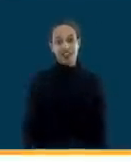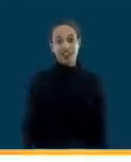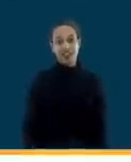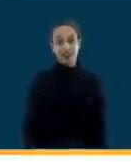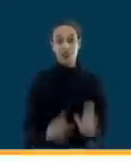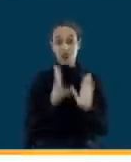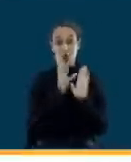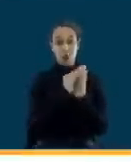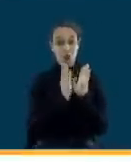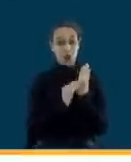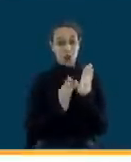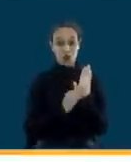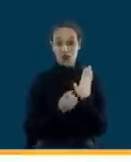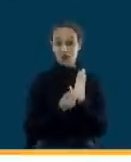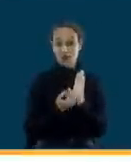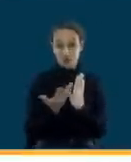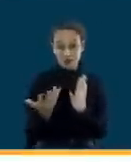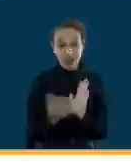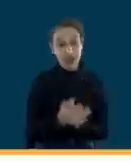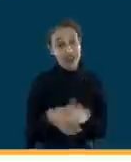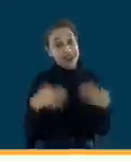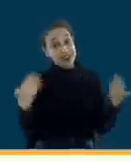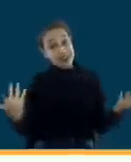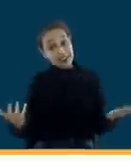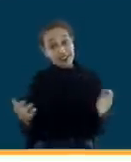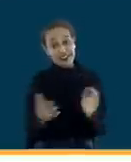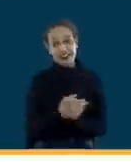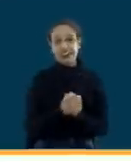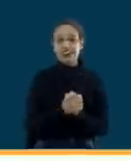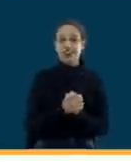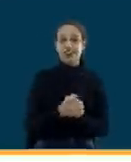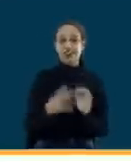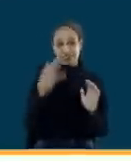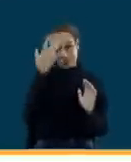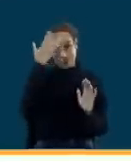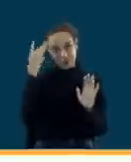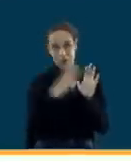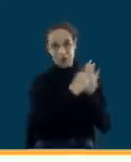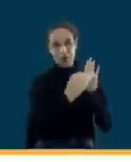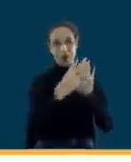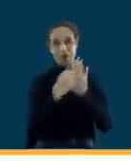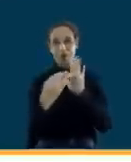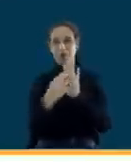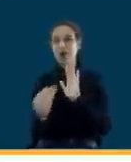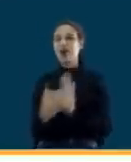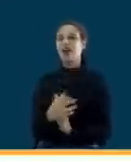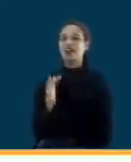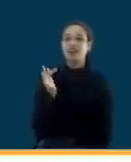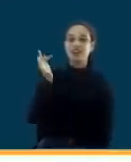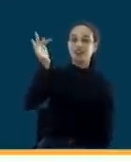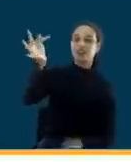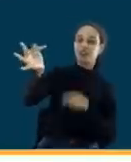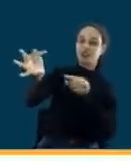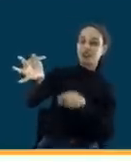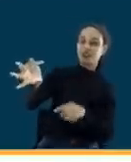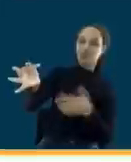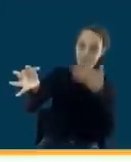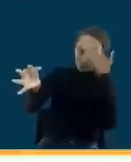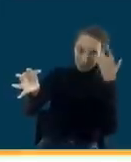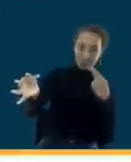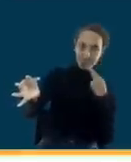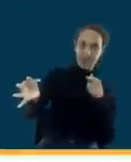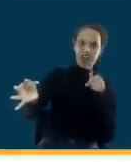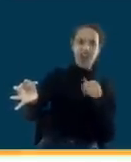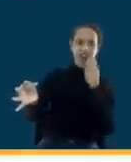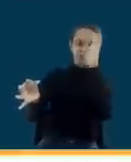legal, de repente a moda pega, né? Aí a gente vai dizer, olha, quando no futuro alguém falar essa máxima, né? Ah, no Brasil tem lei